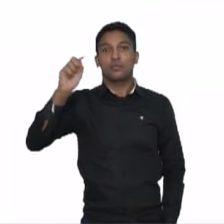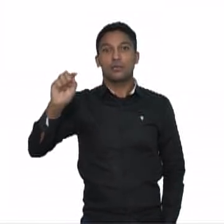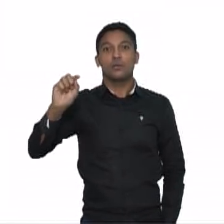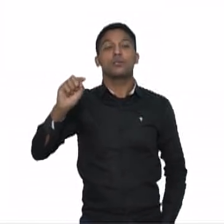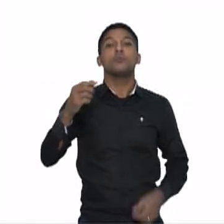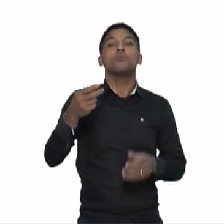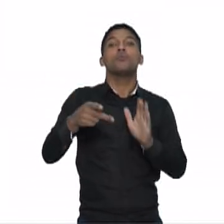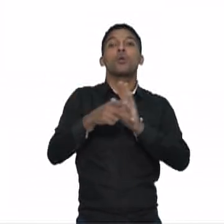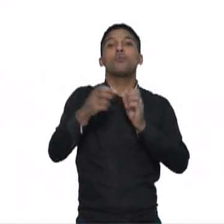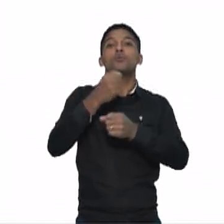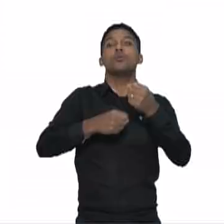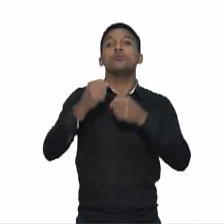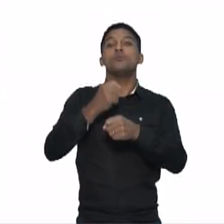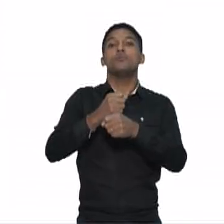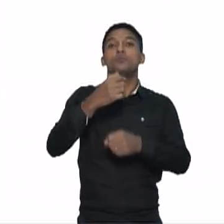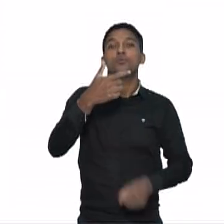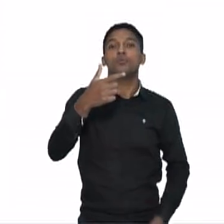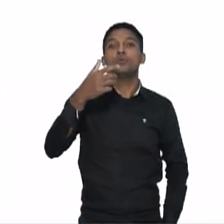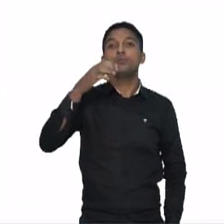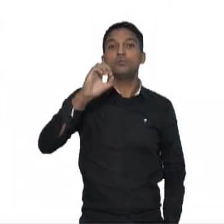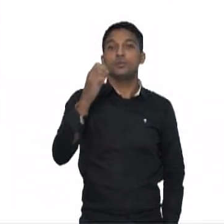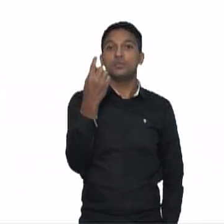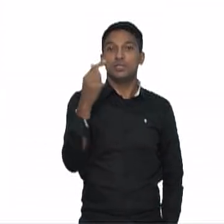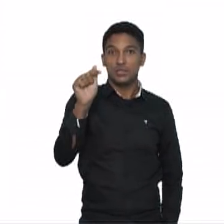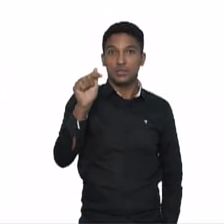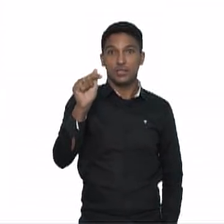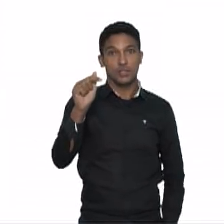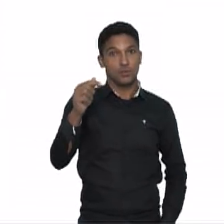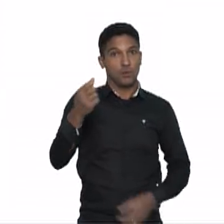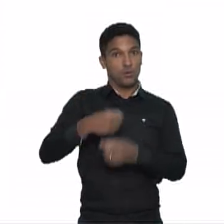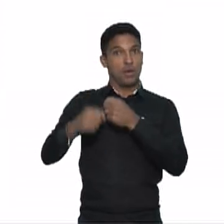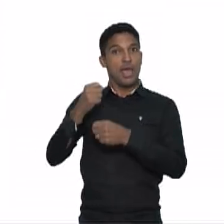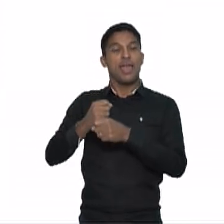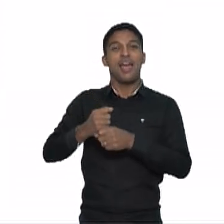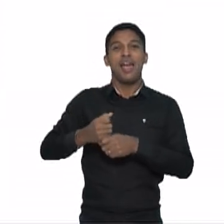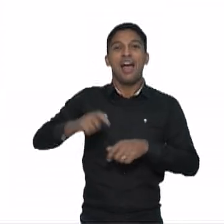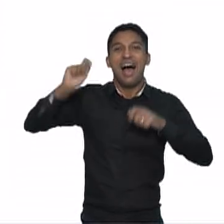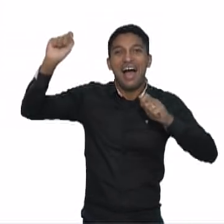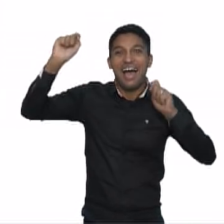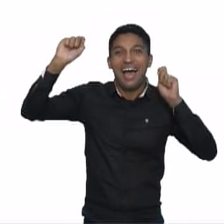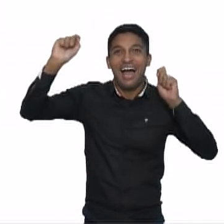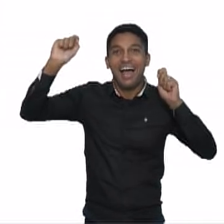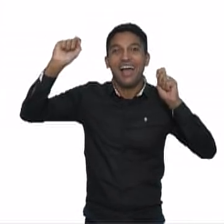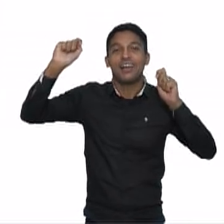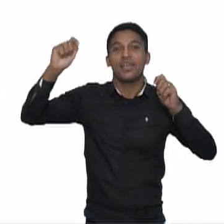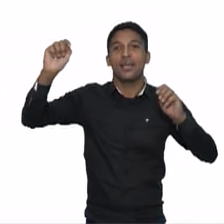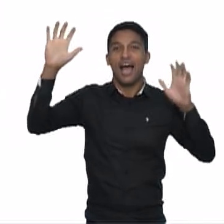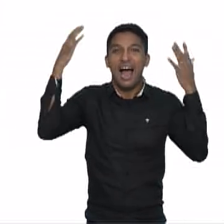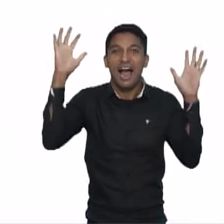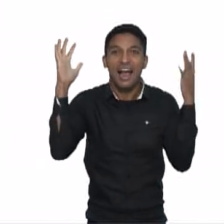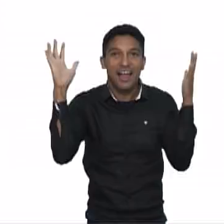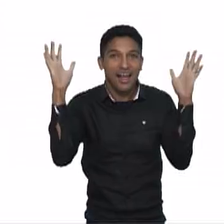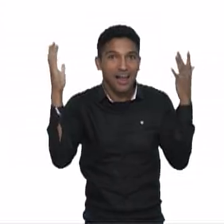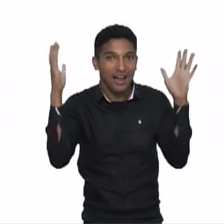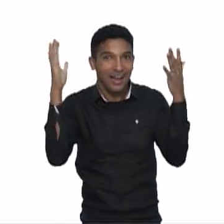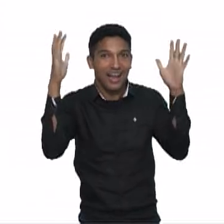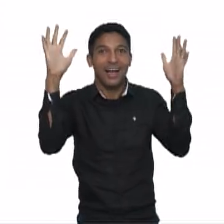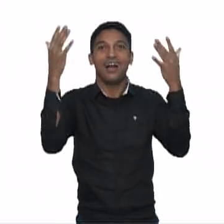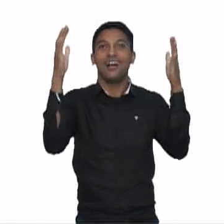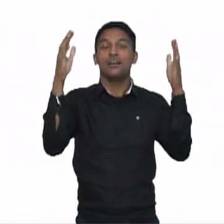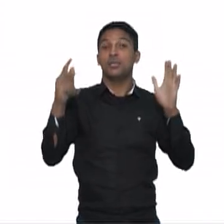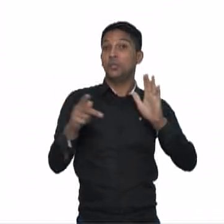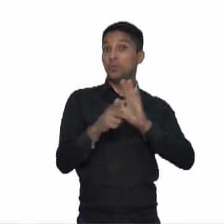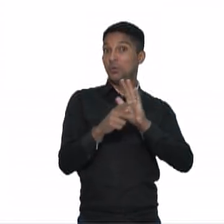ano. Dia da Internet Segura, 2017, seja um agente de mudança para